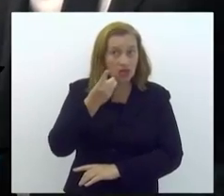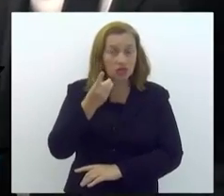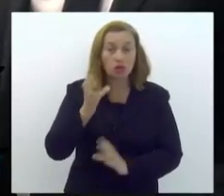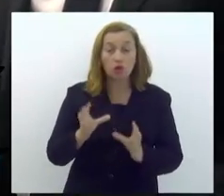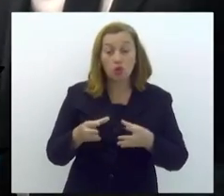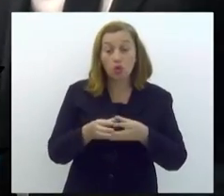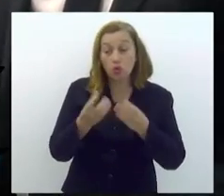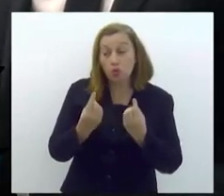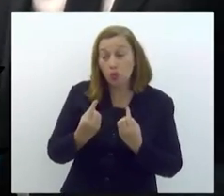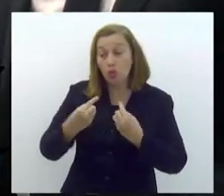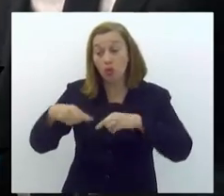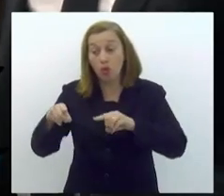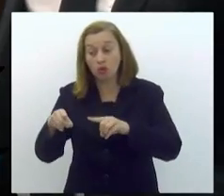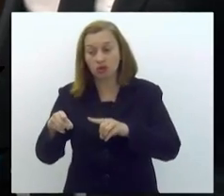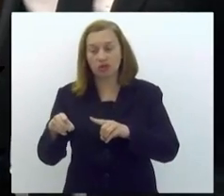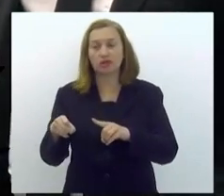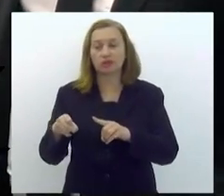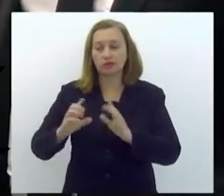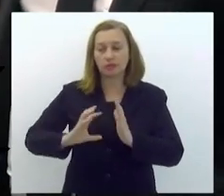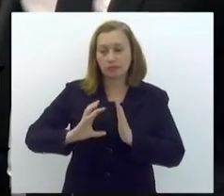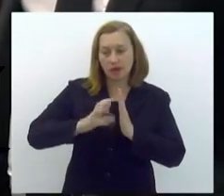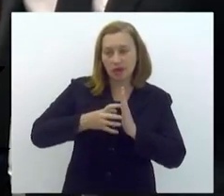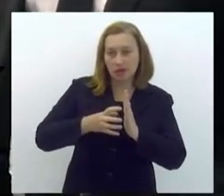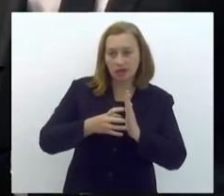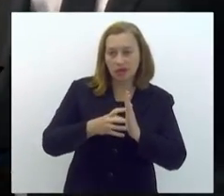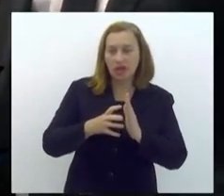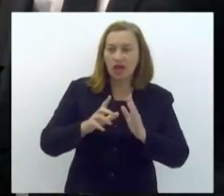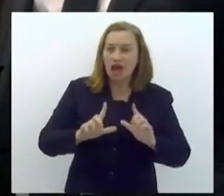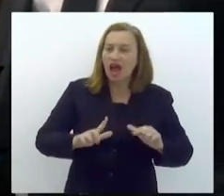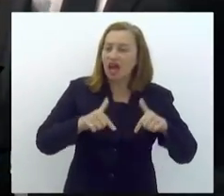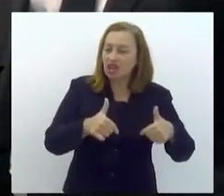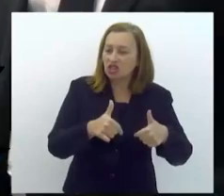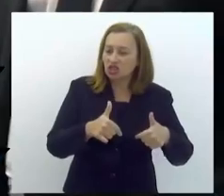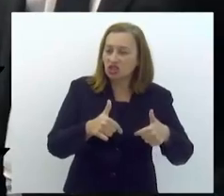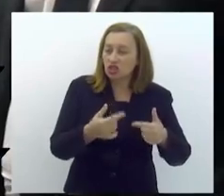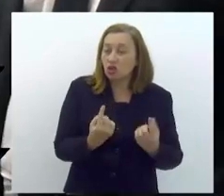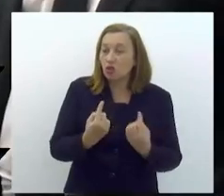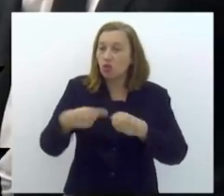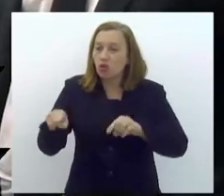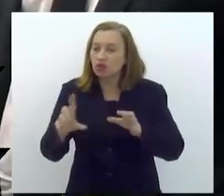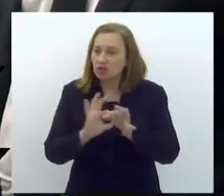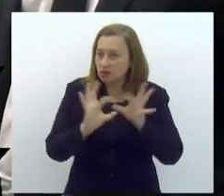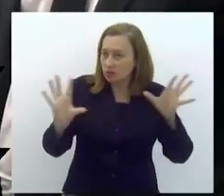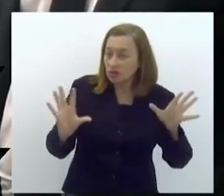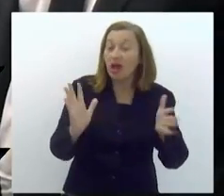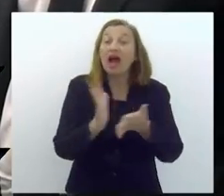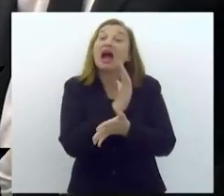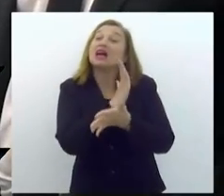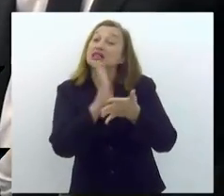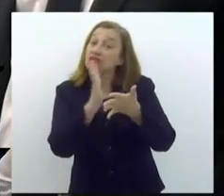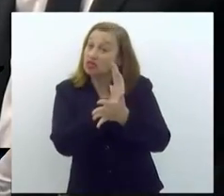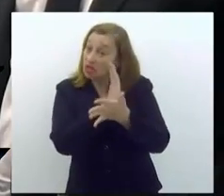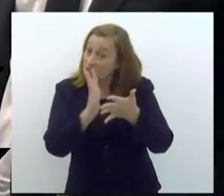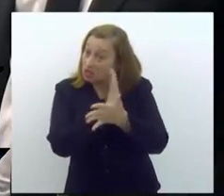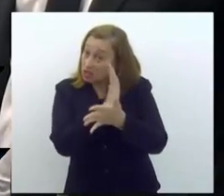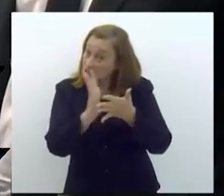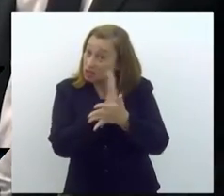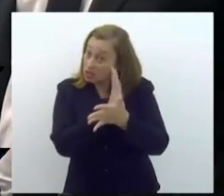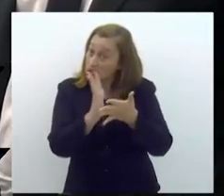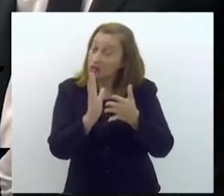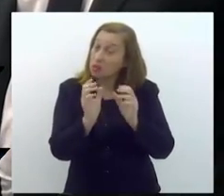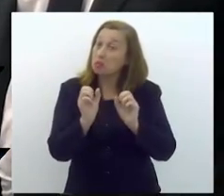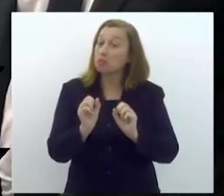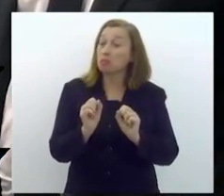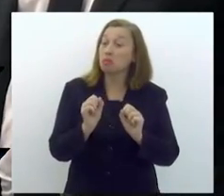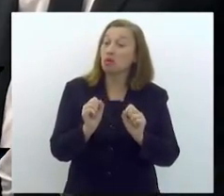opostos de Atos antidemocráticos muitas vezes esbarra numa